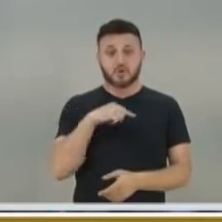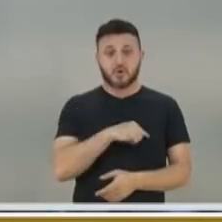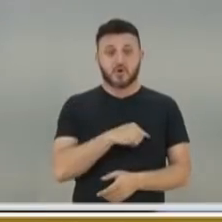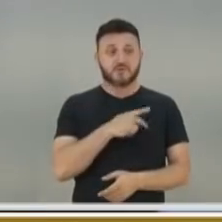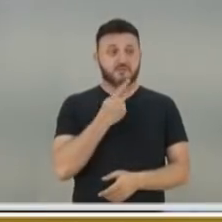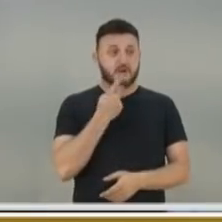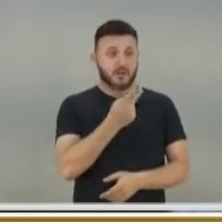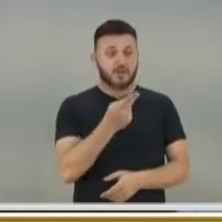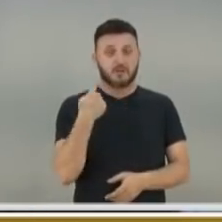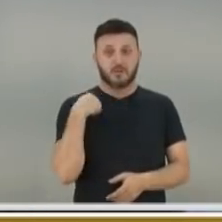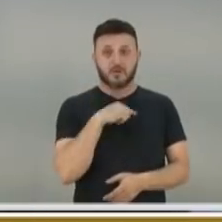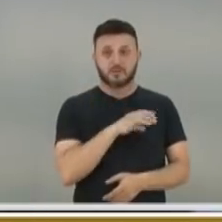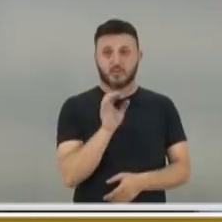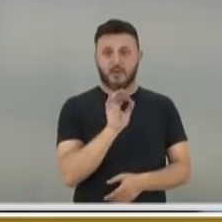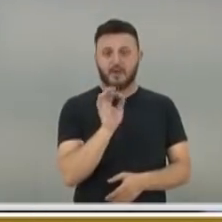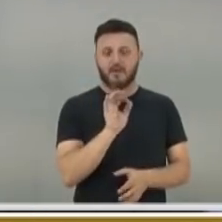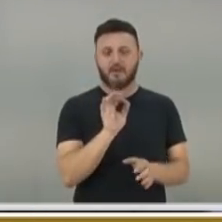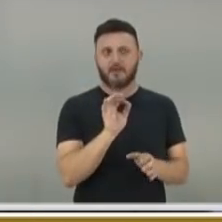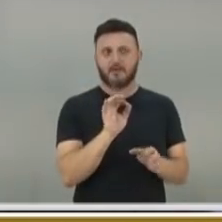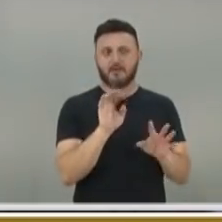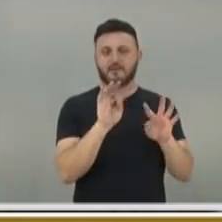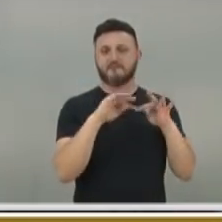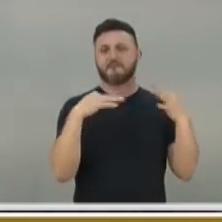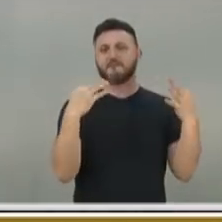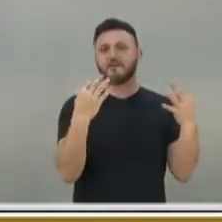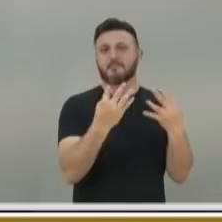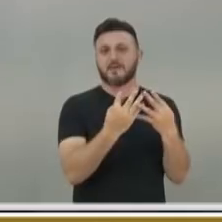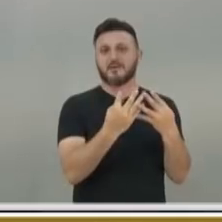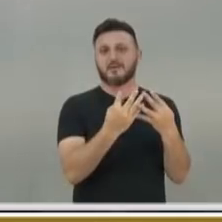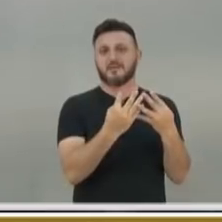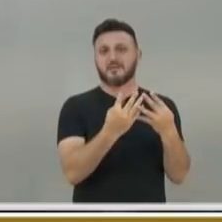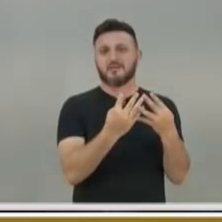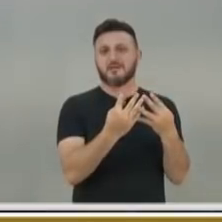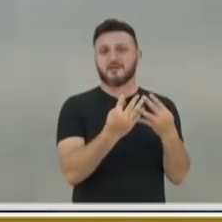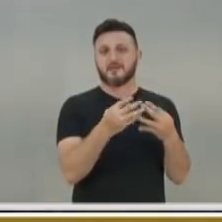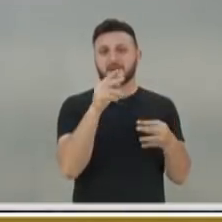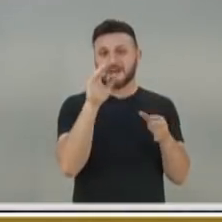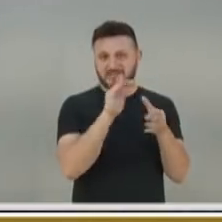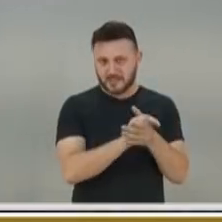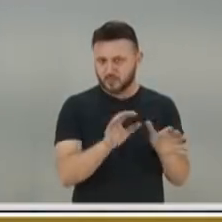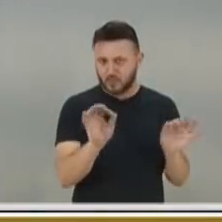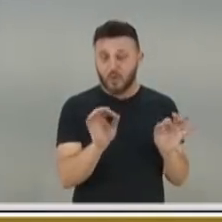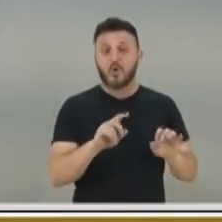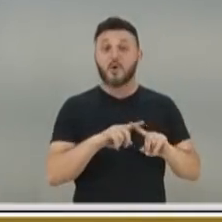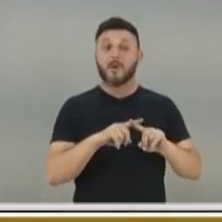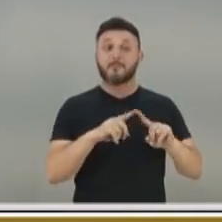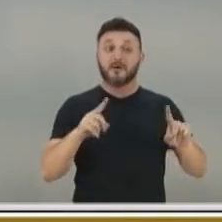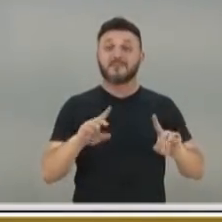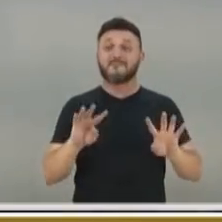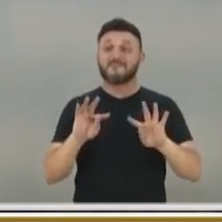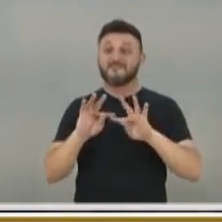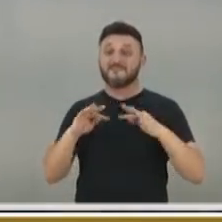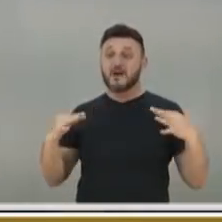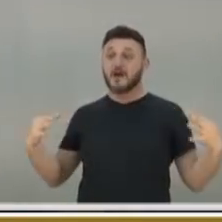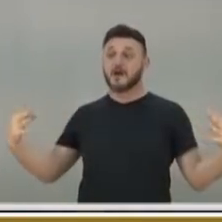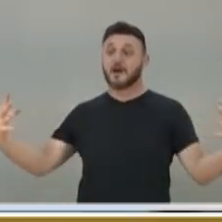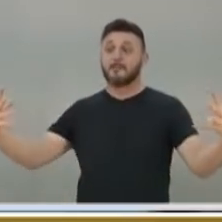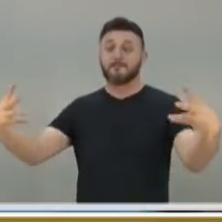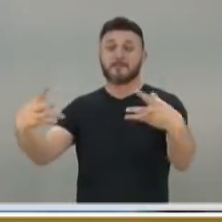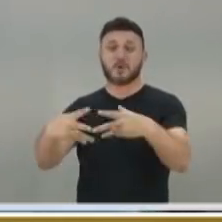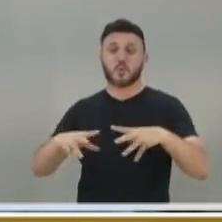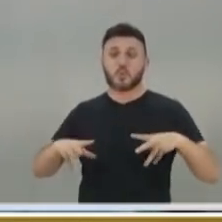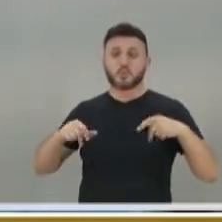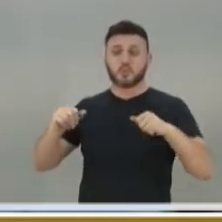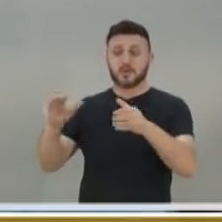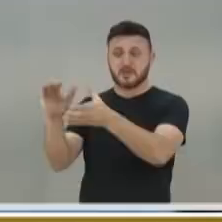pastoral familiar. Nós somos uma família da pastoral familiar. Carlos e Carolina, desde muito pequenos, sempre nos